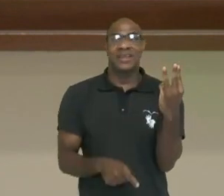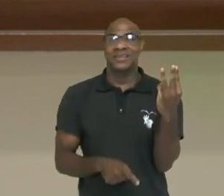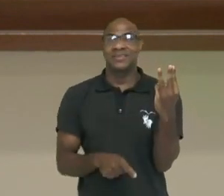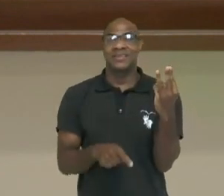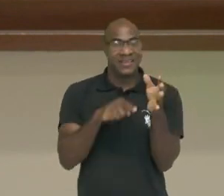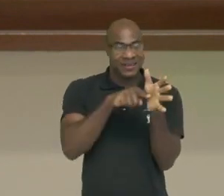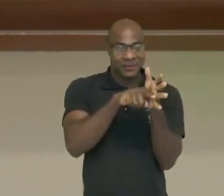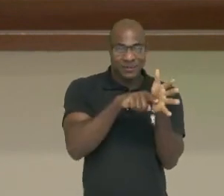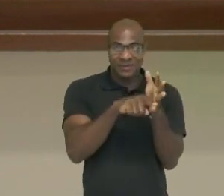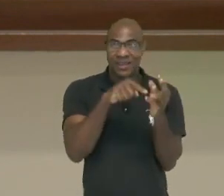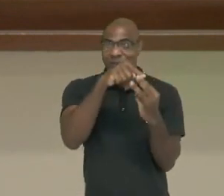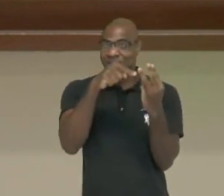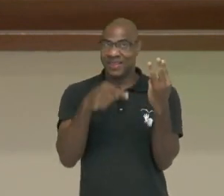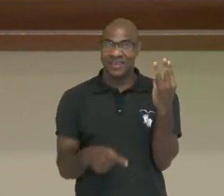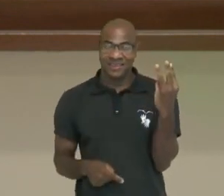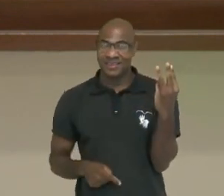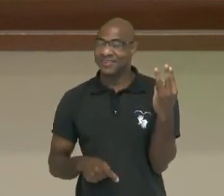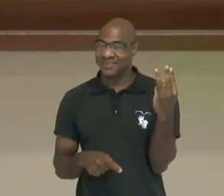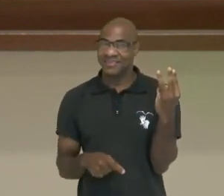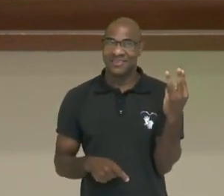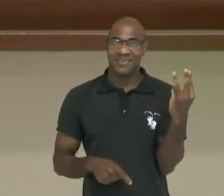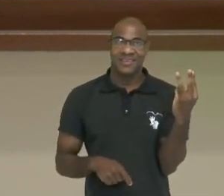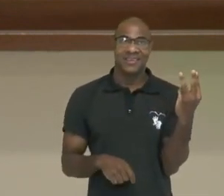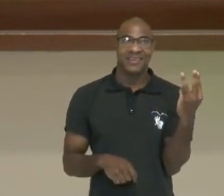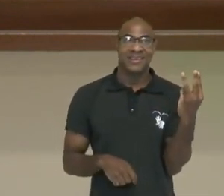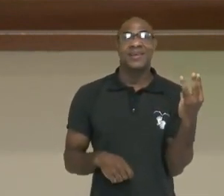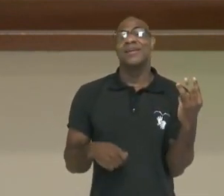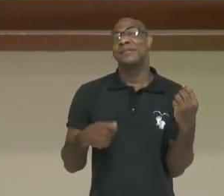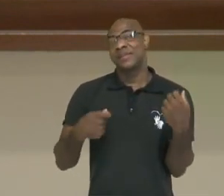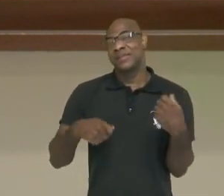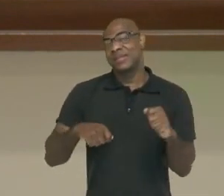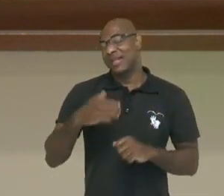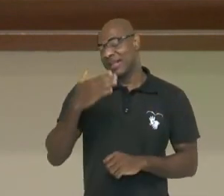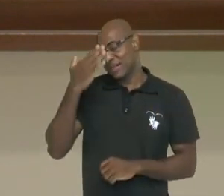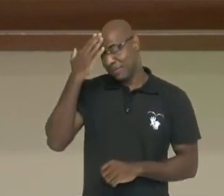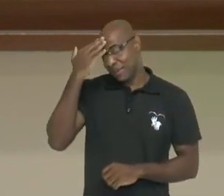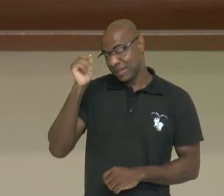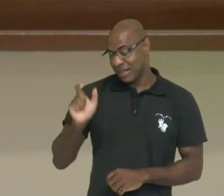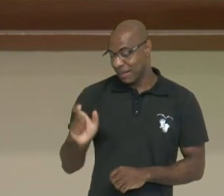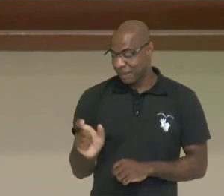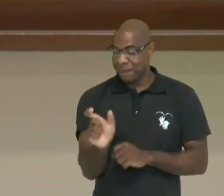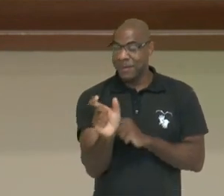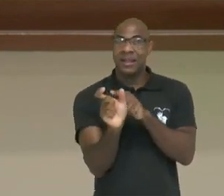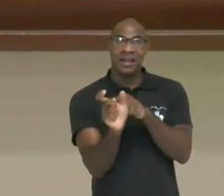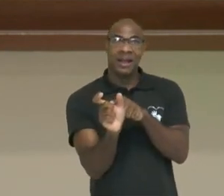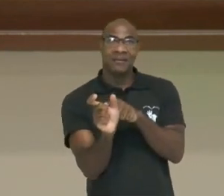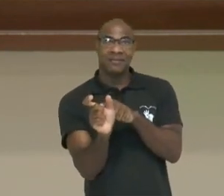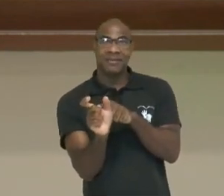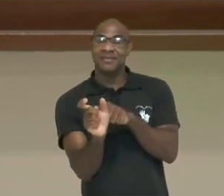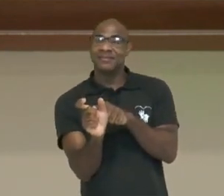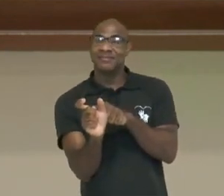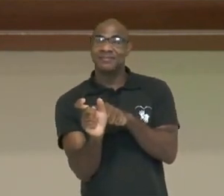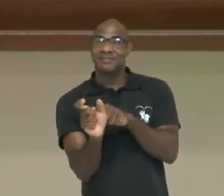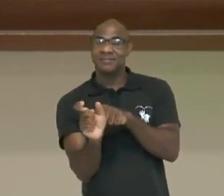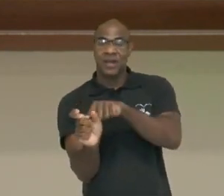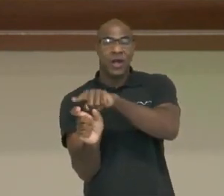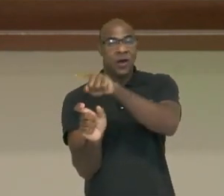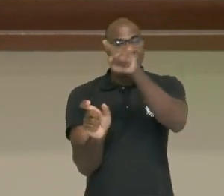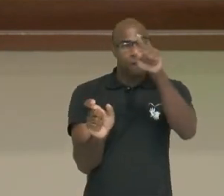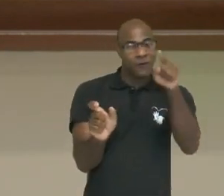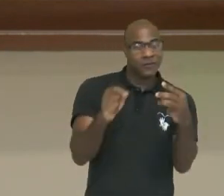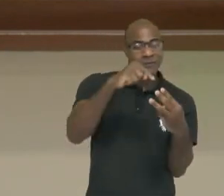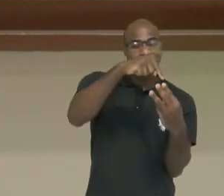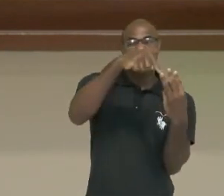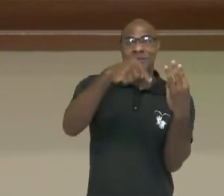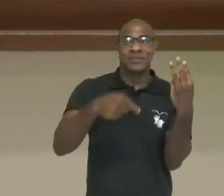entender de quem se trata, eu preciso saber que essa palavra volta para eles. Então, nessa